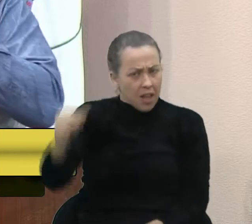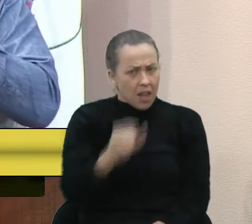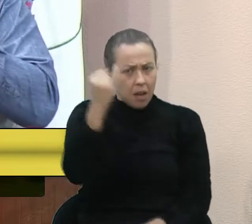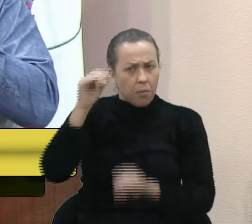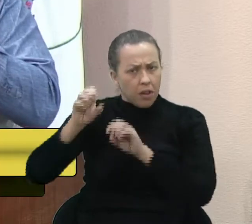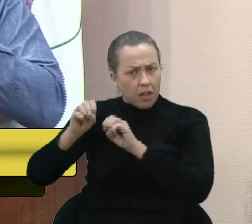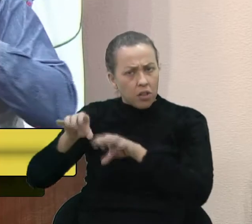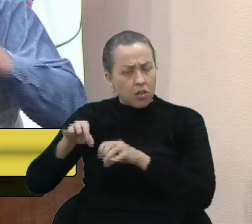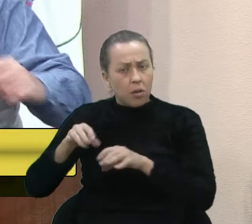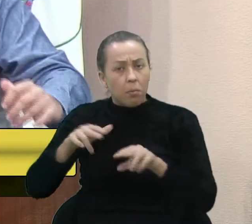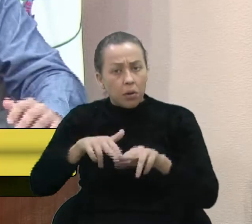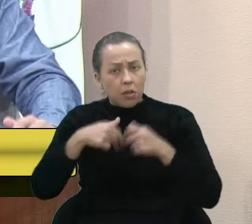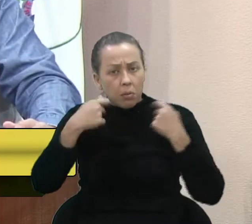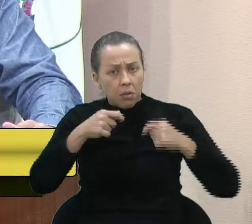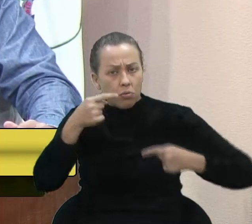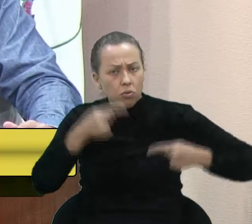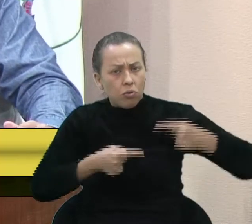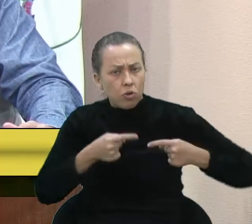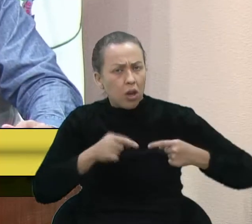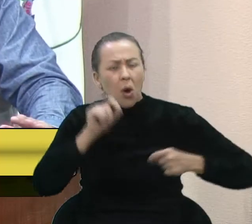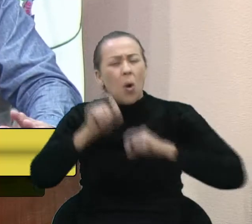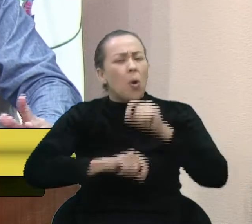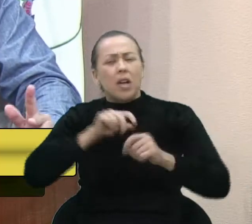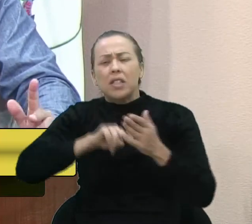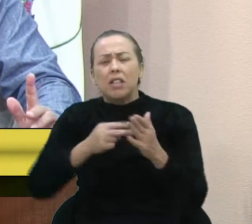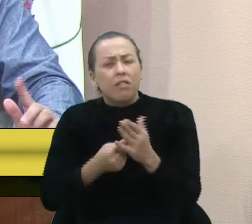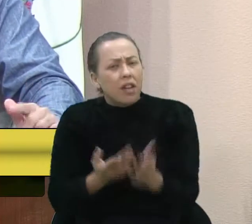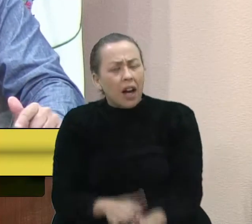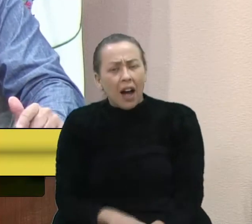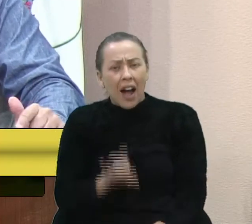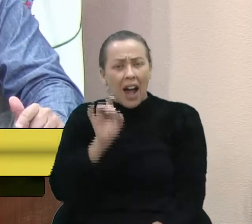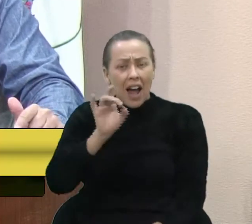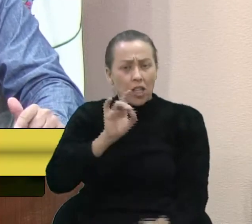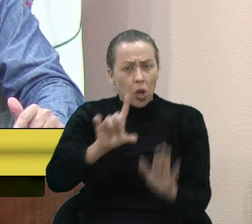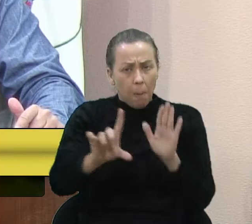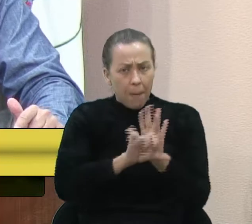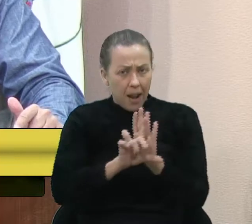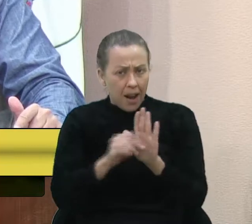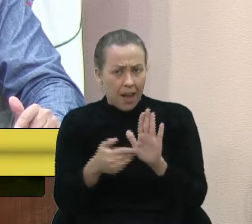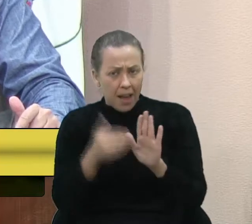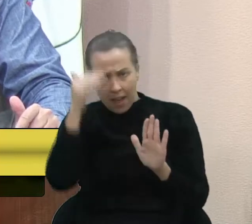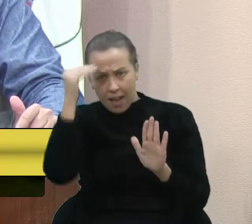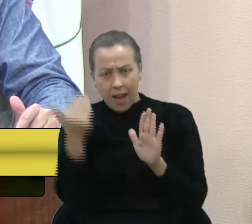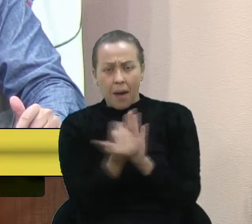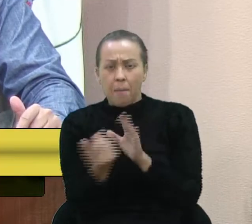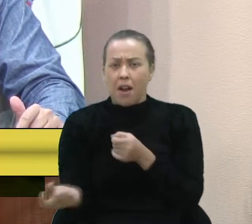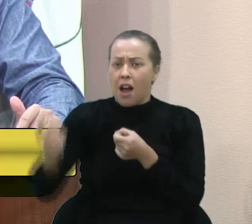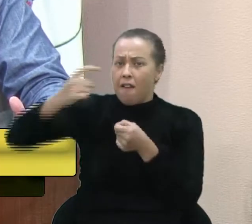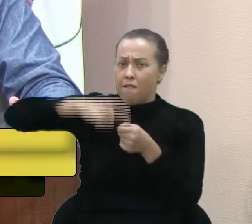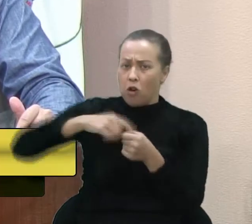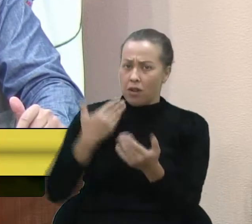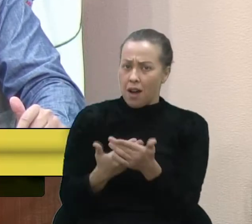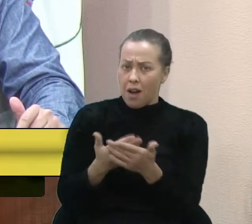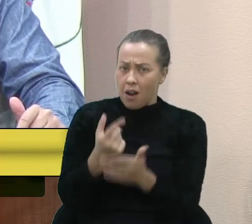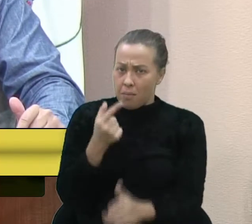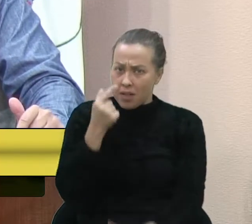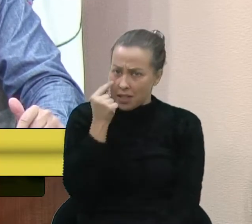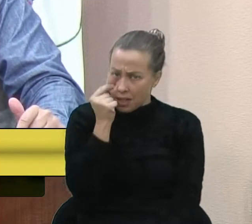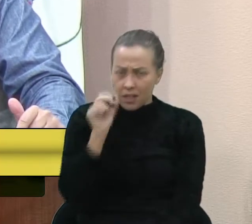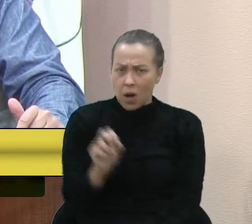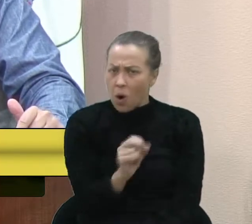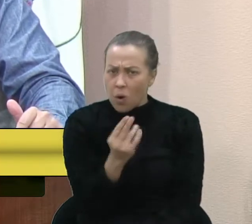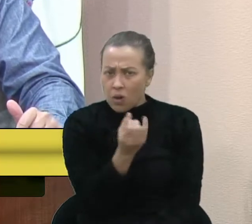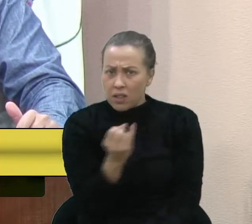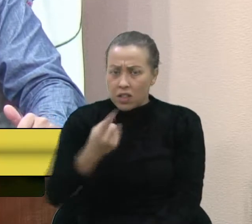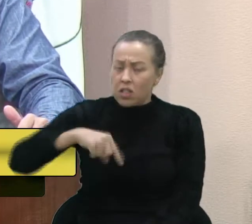nós precisamos discutir se essa essencialidade ela é só legal para o retorno das atividades presenciais, ou